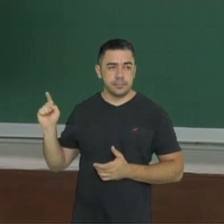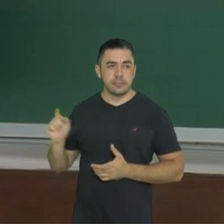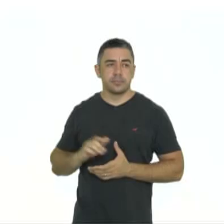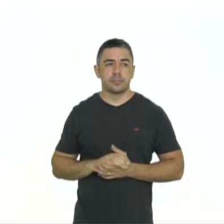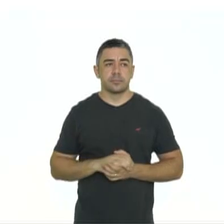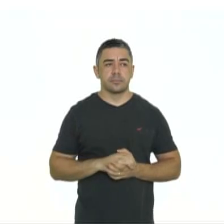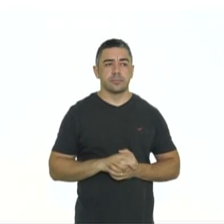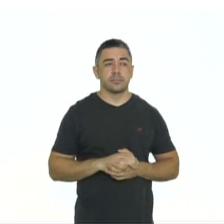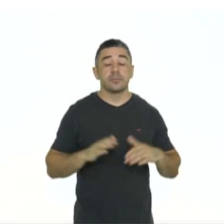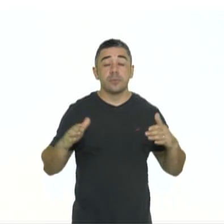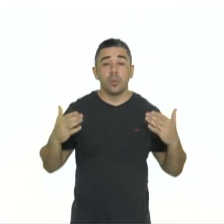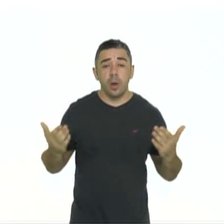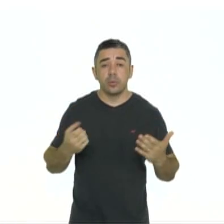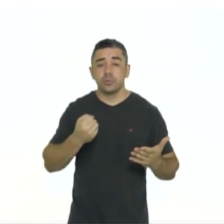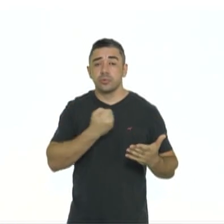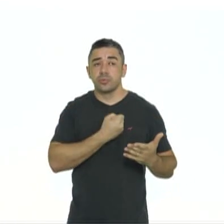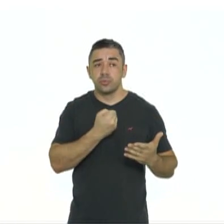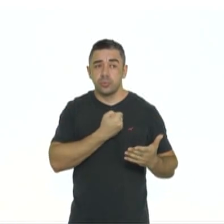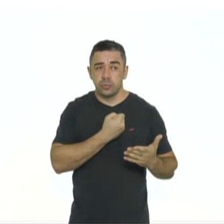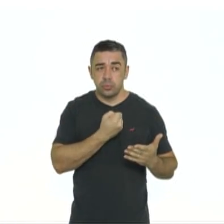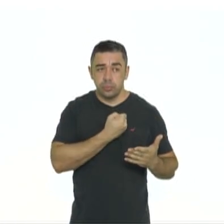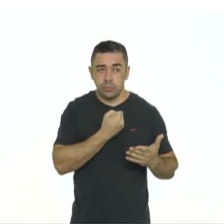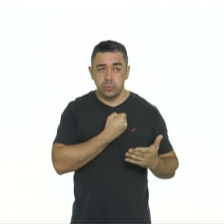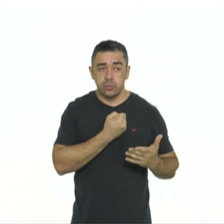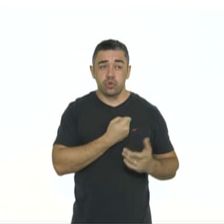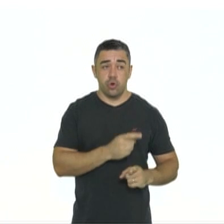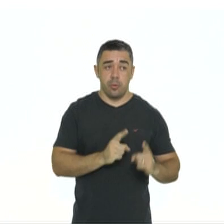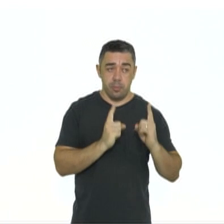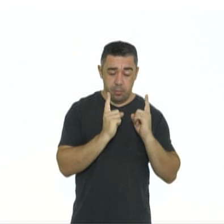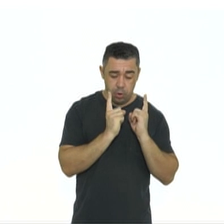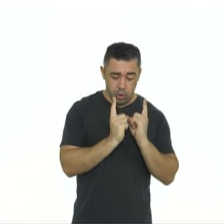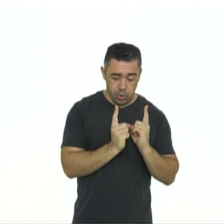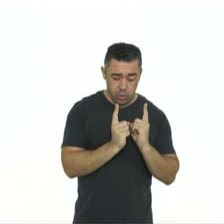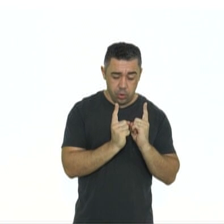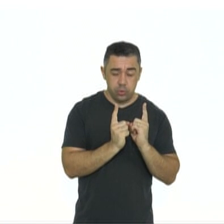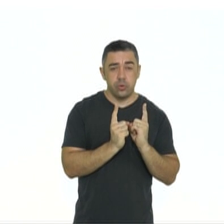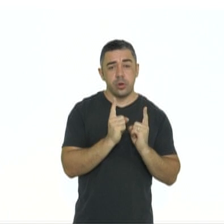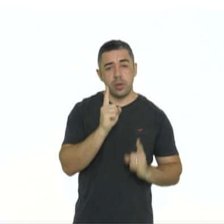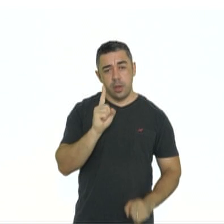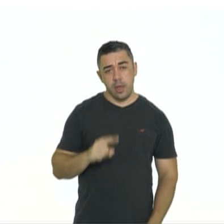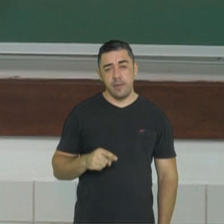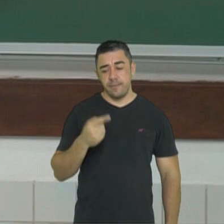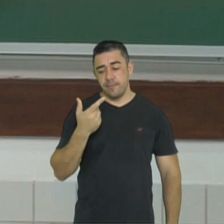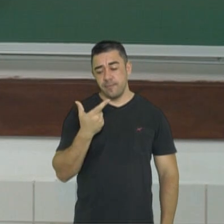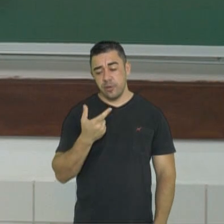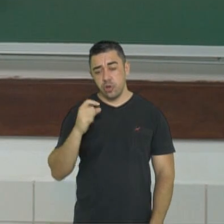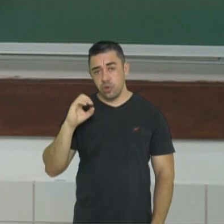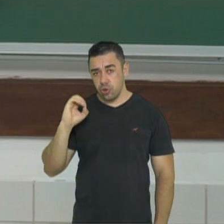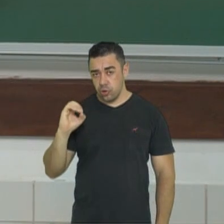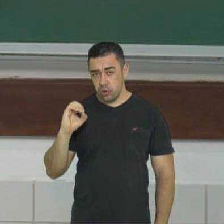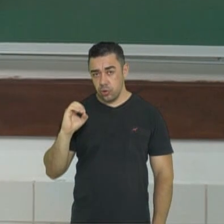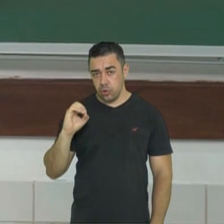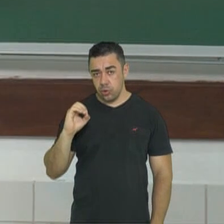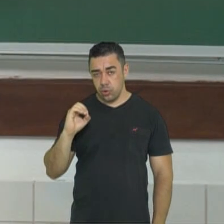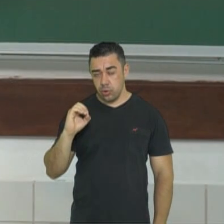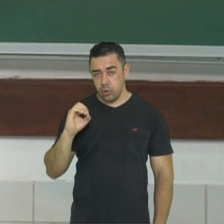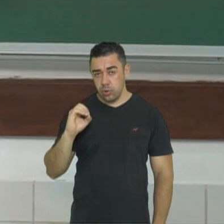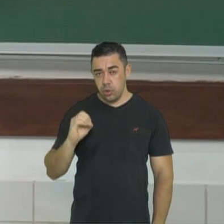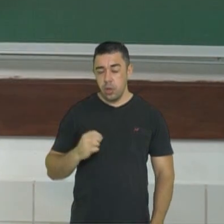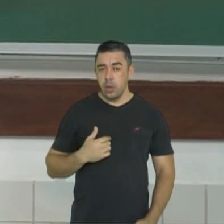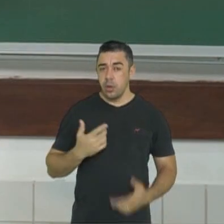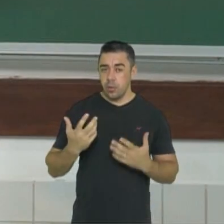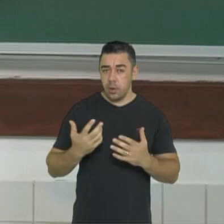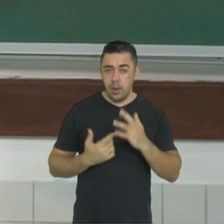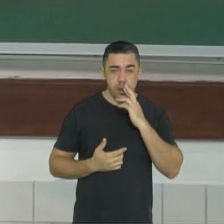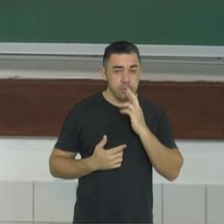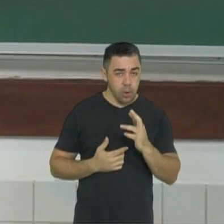exercício em quais são os dois números cujo módulo é igual a 20 veja bem eu